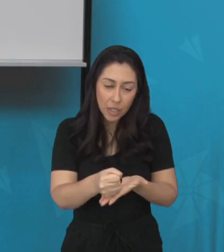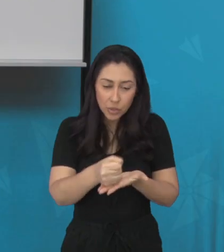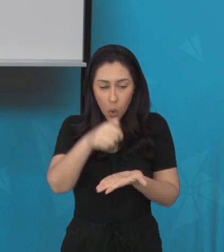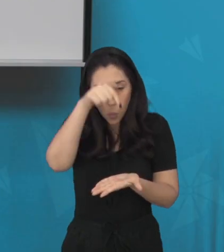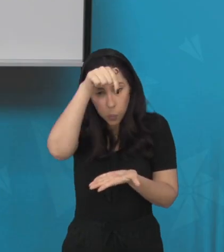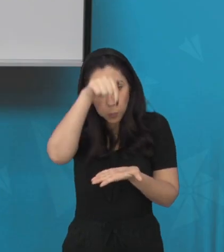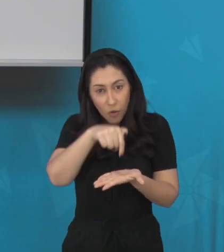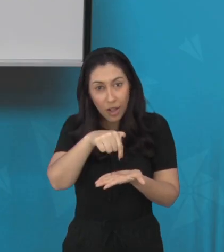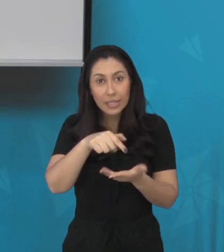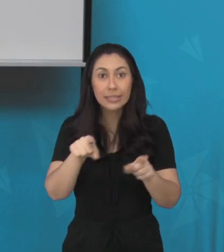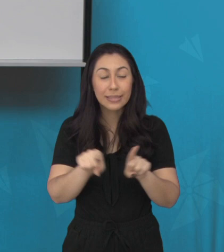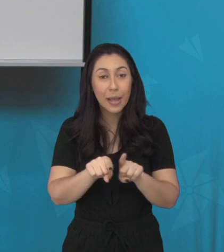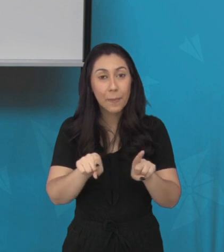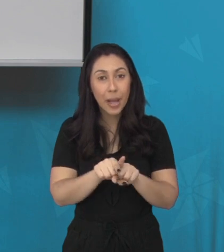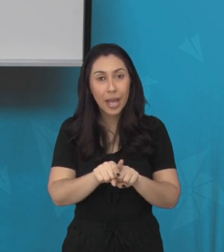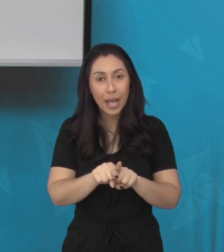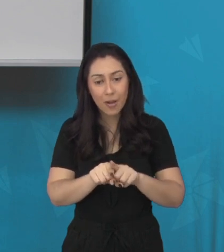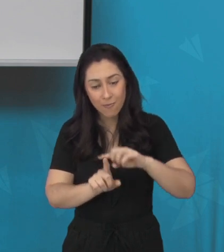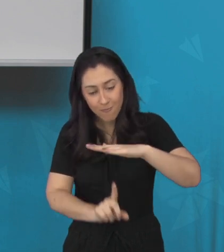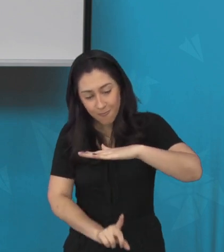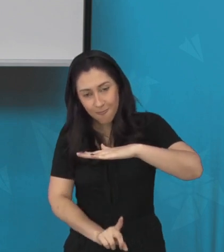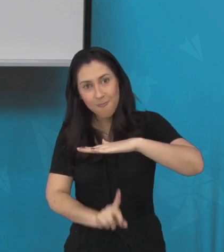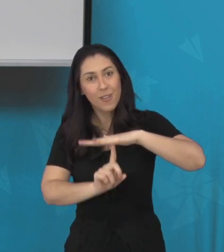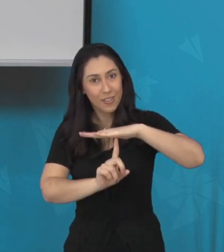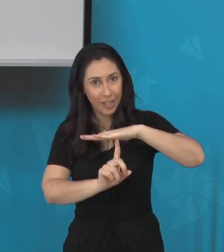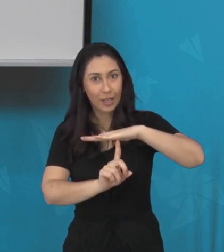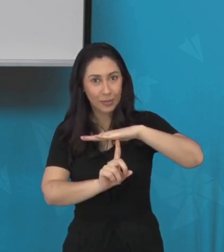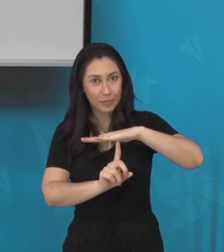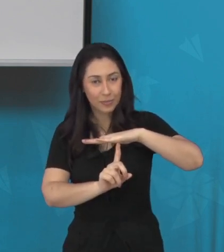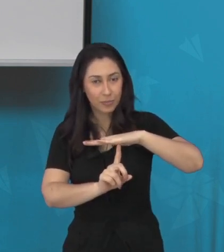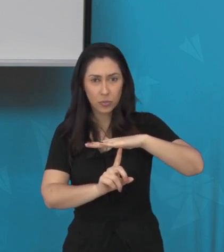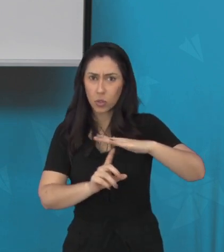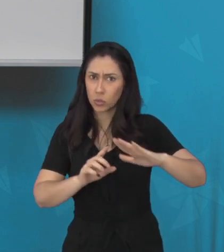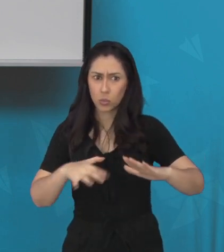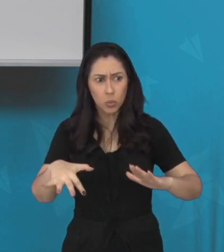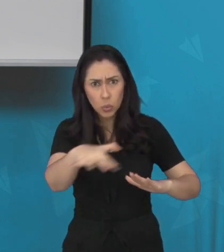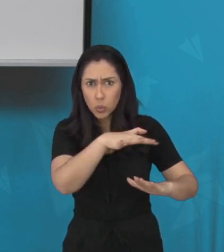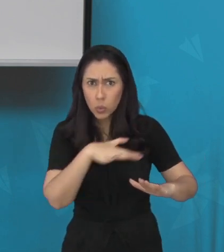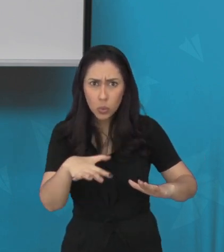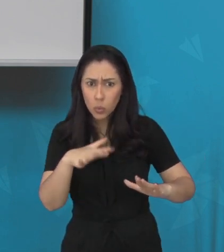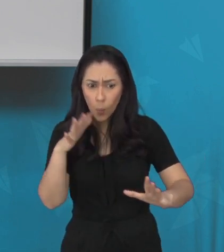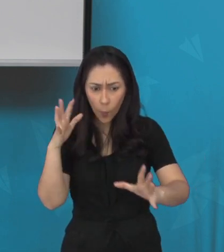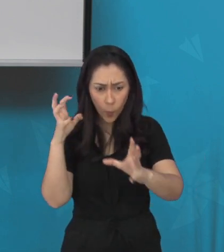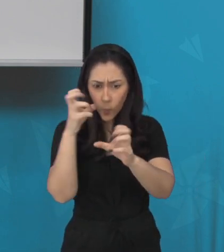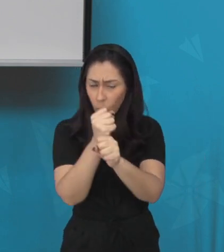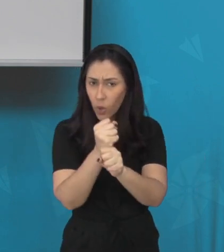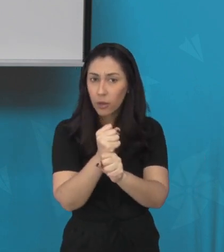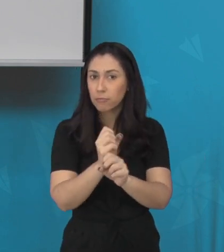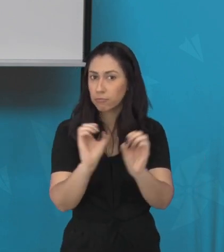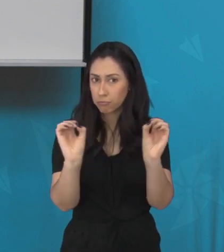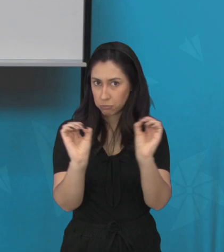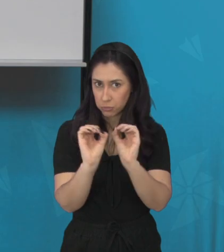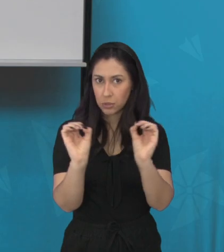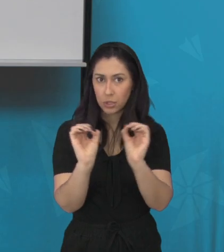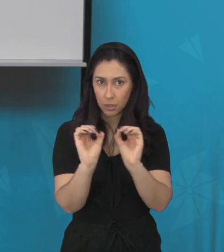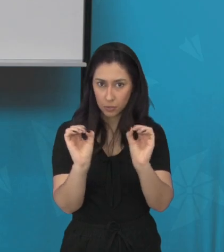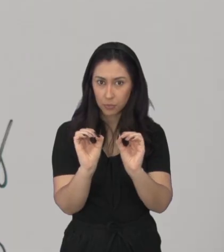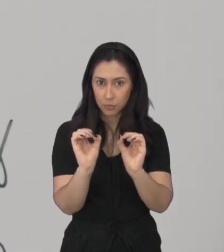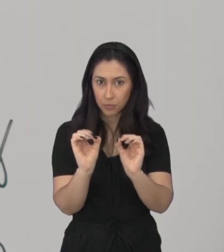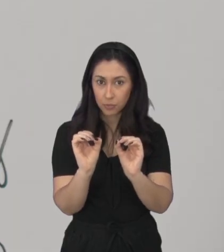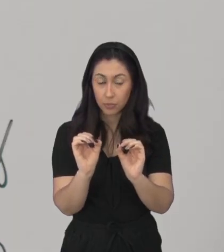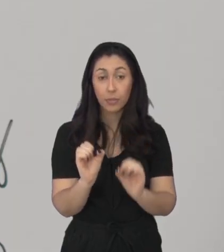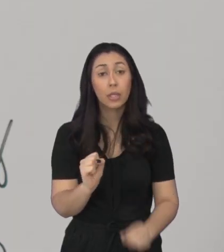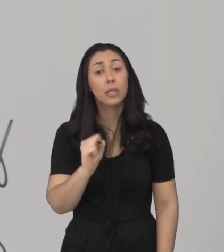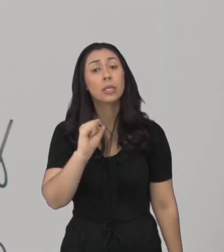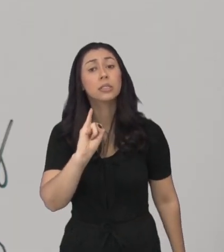Terra, e a normal contrária ao peso, tá bom? Tudo isso está em equilíbrio, porque ele está em velocidade constante.